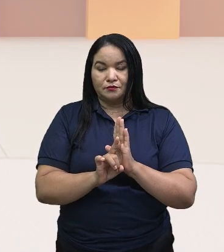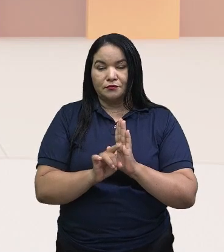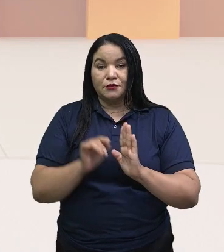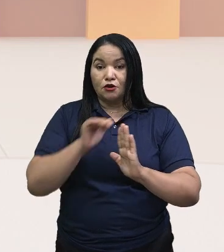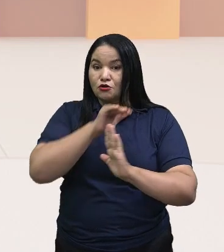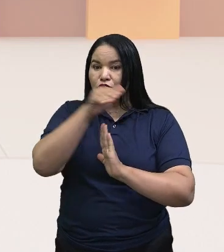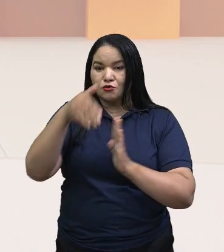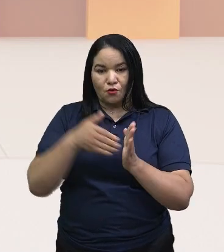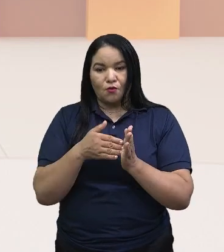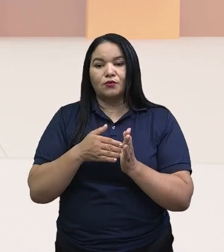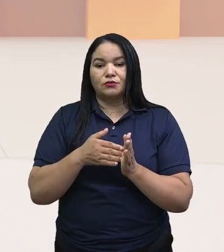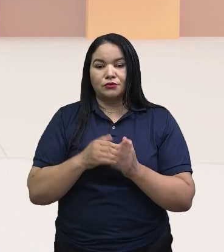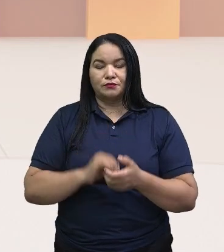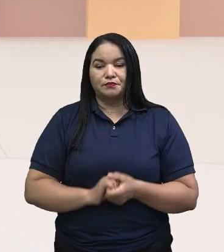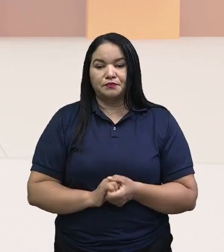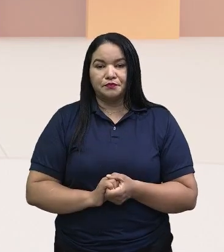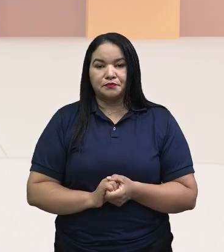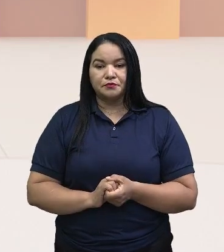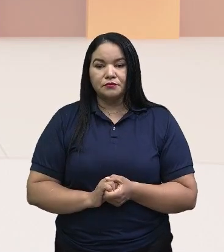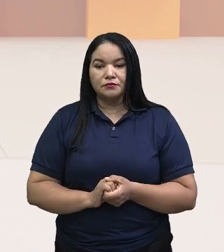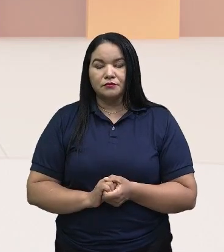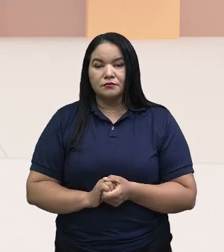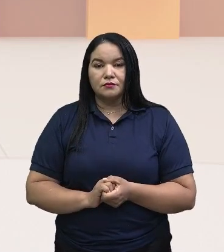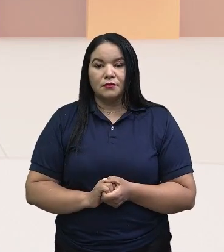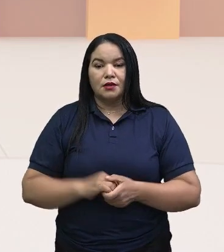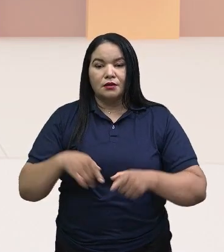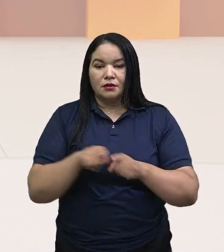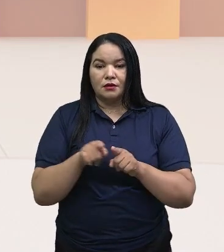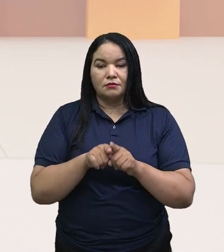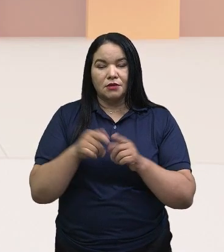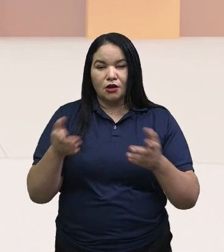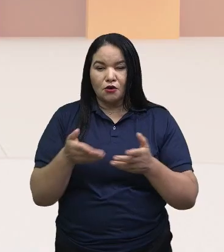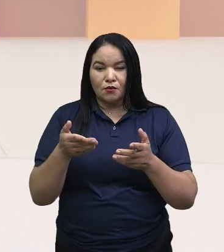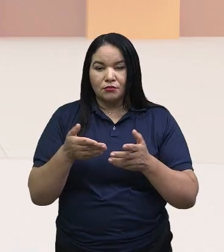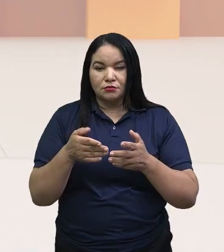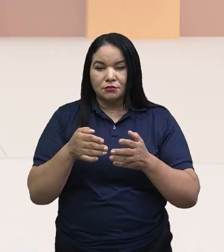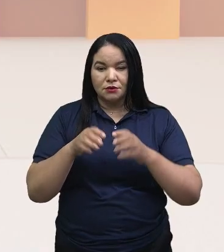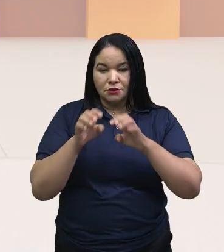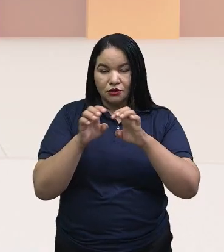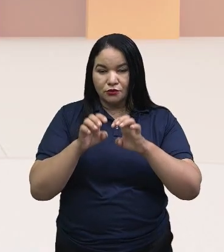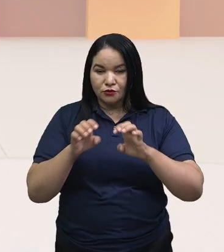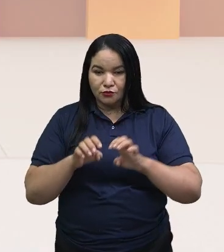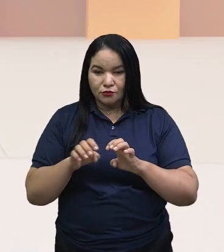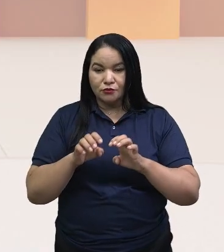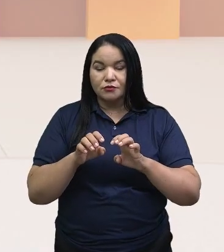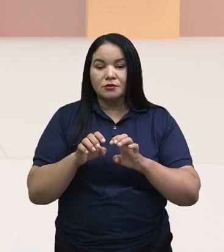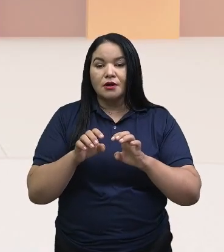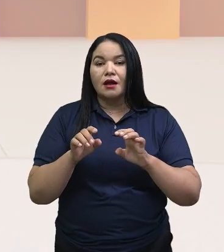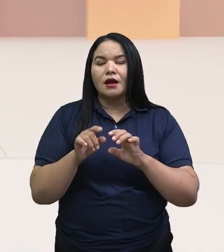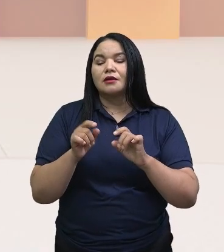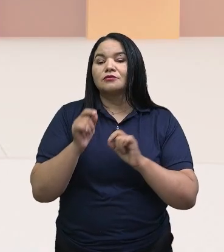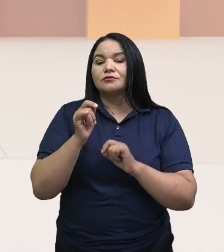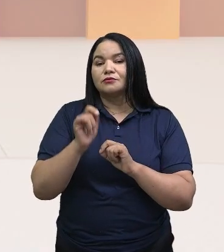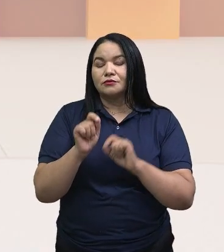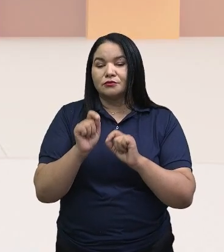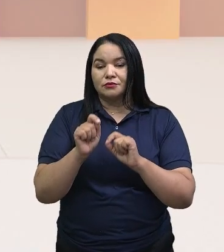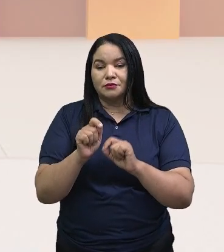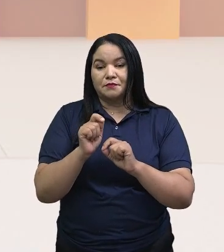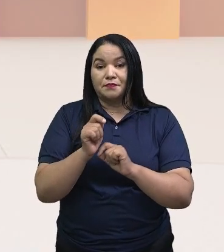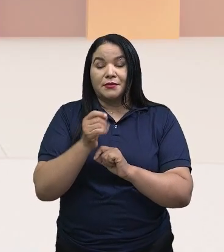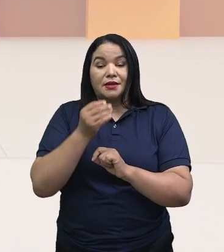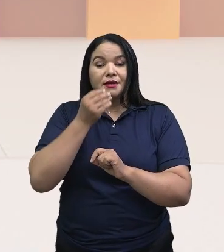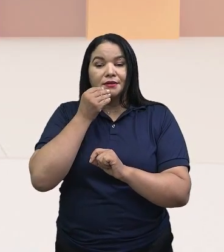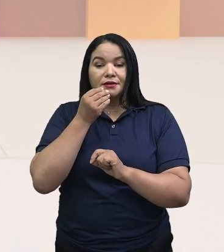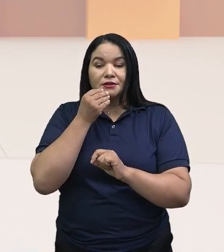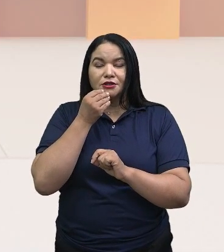Somente, né, essa construção, você já percebe o quê? A tentativa de evitar, né,